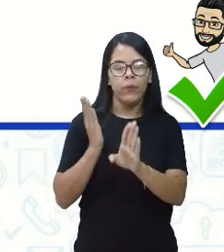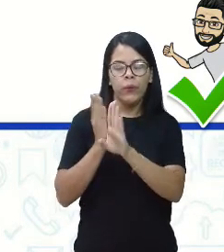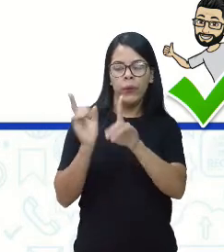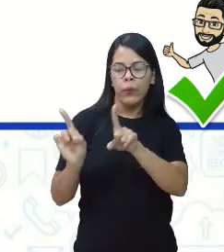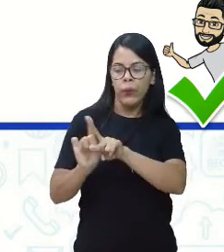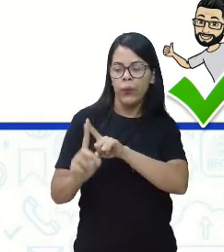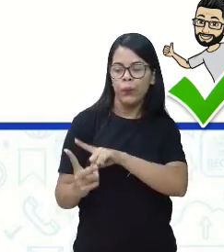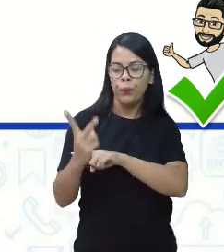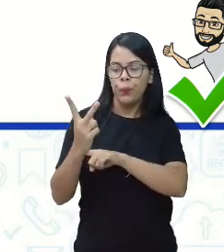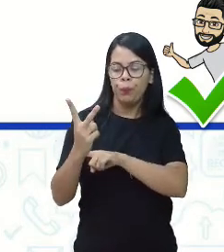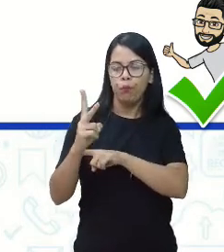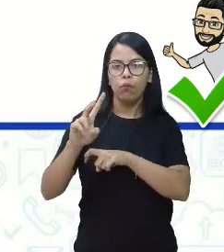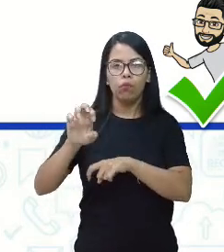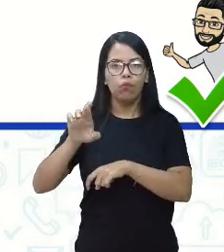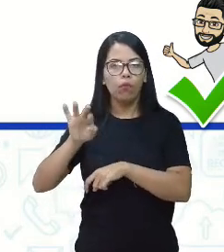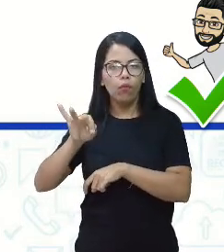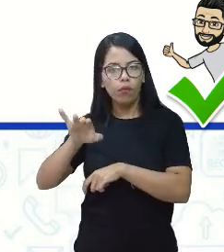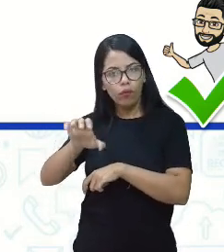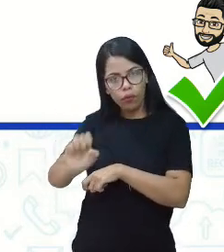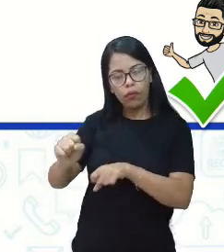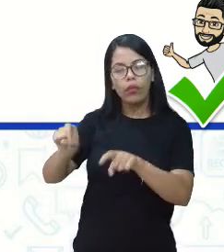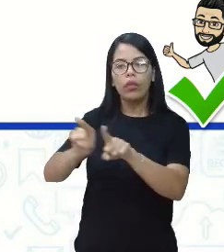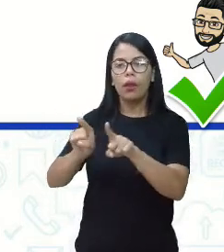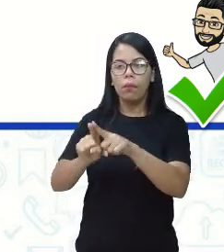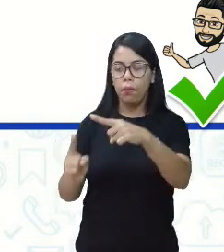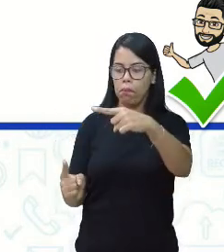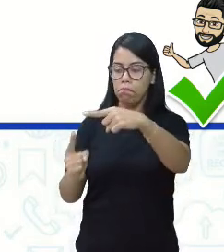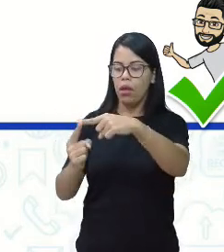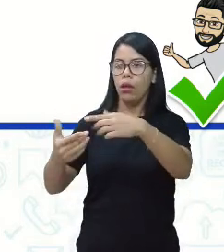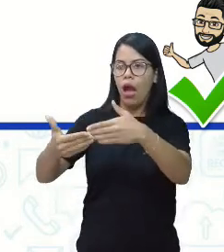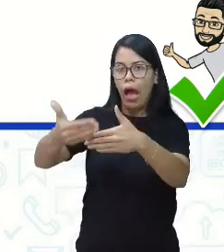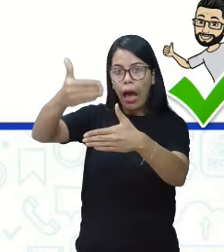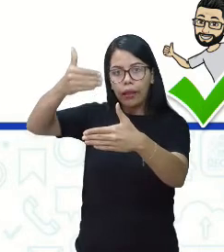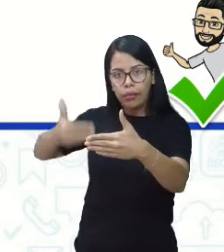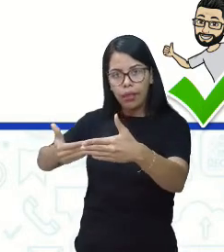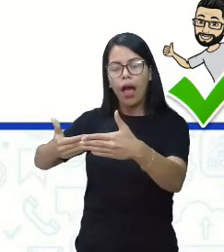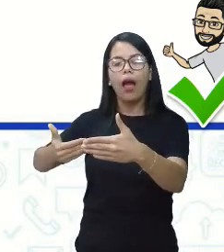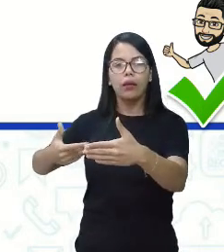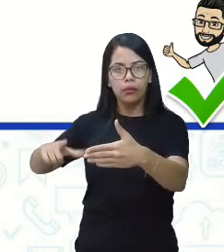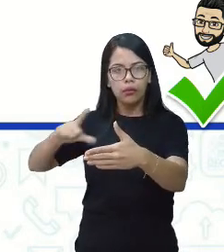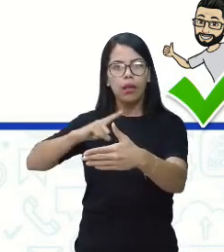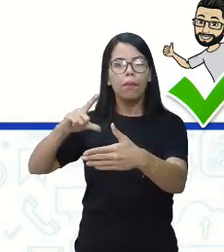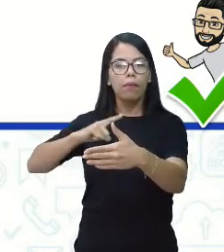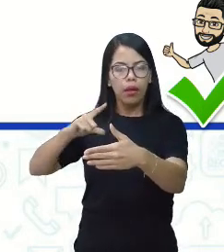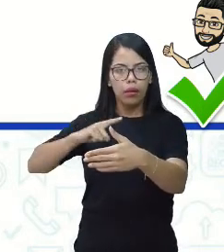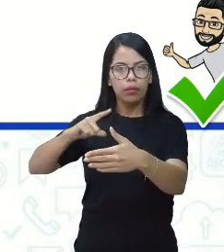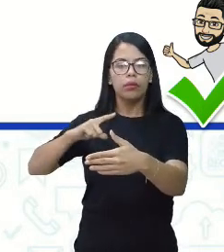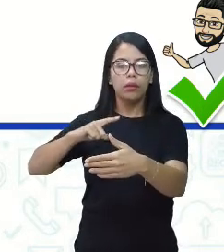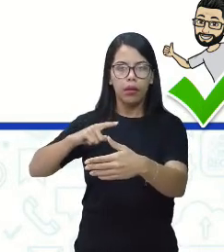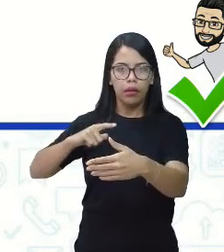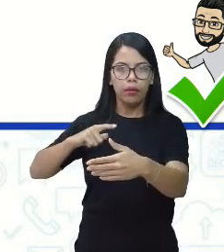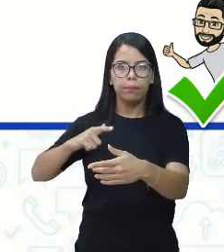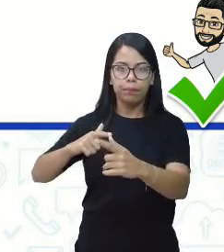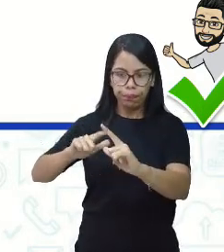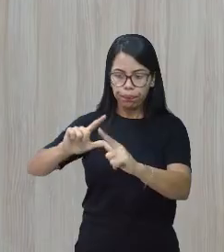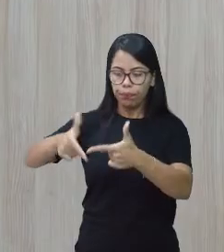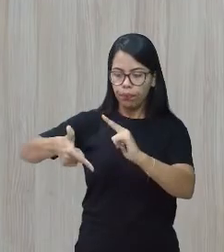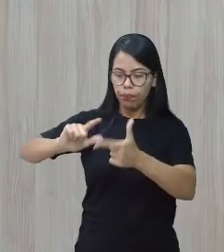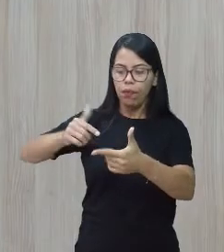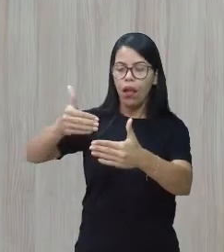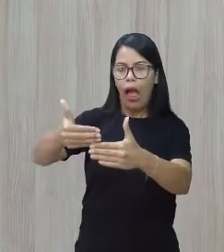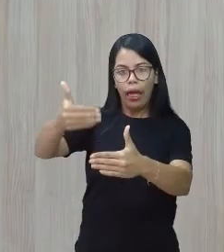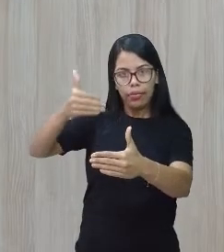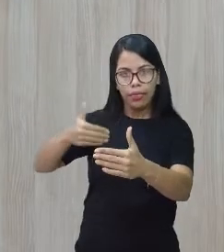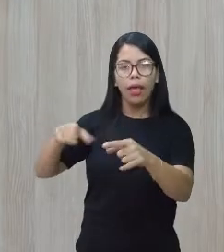lá atrás desse cubo aí, a gente também encontra mais 4 vértices, certo? Então, a gente